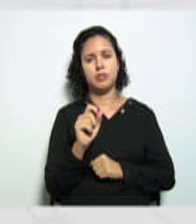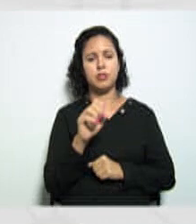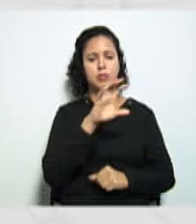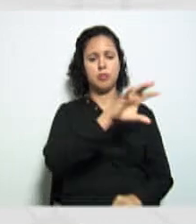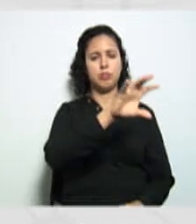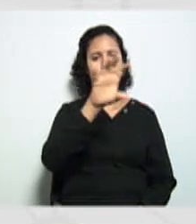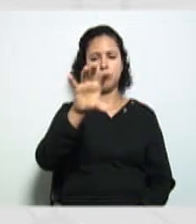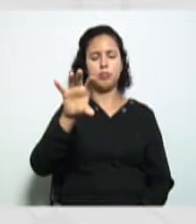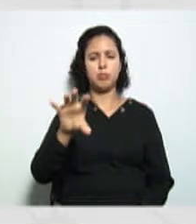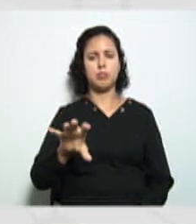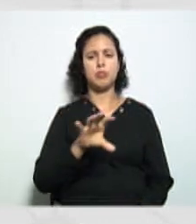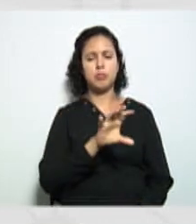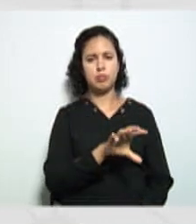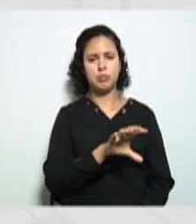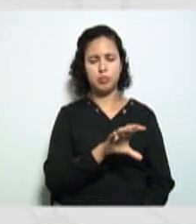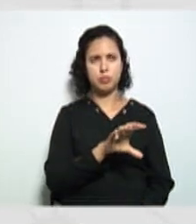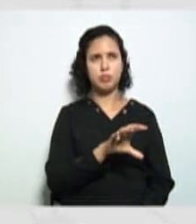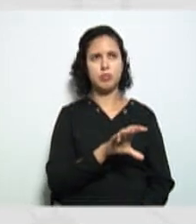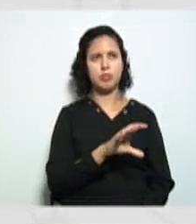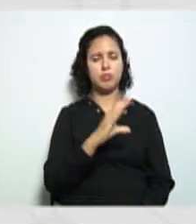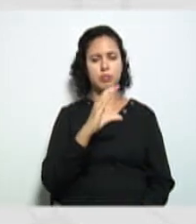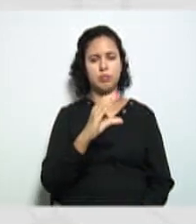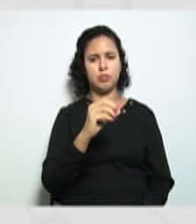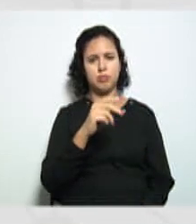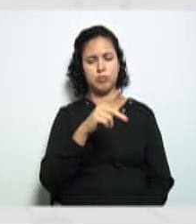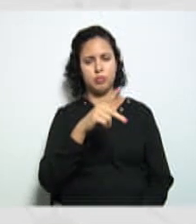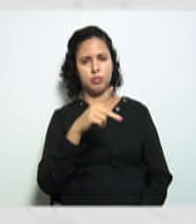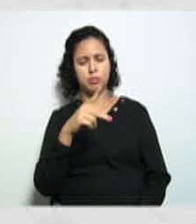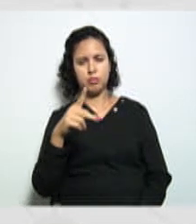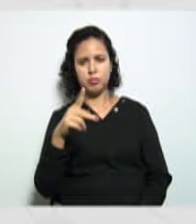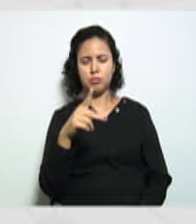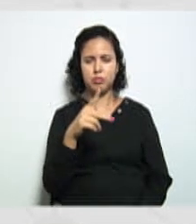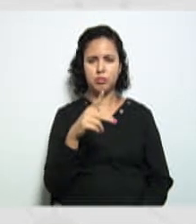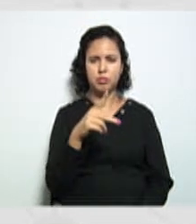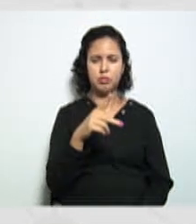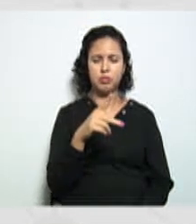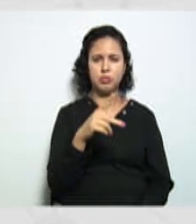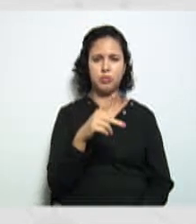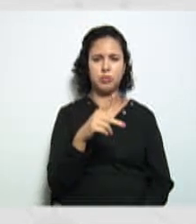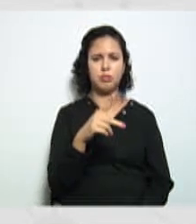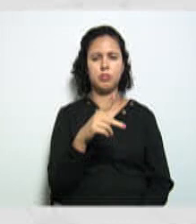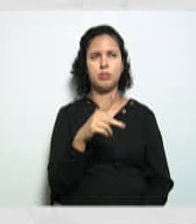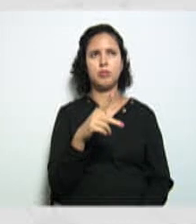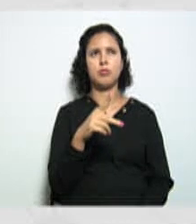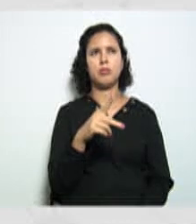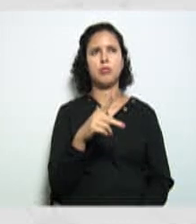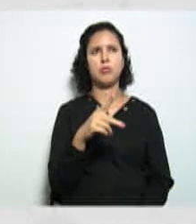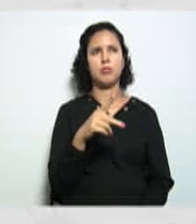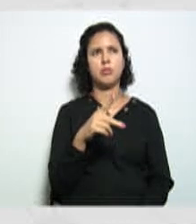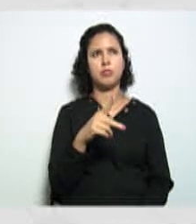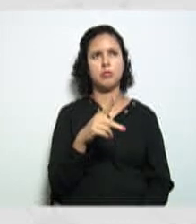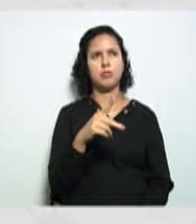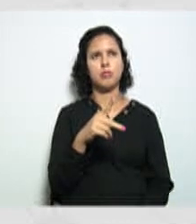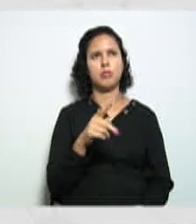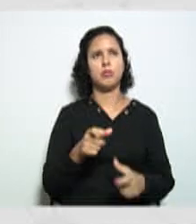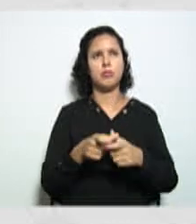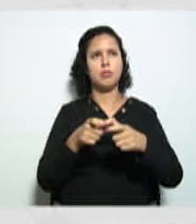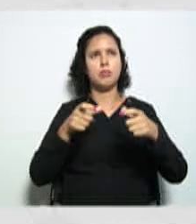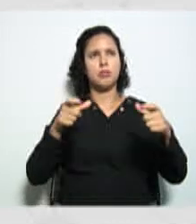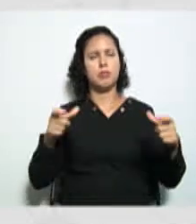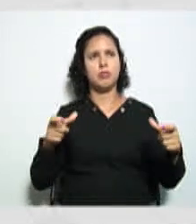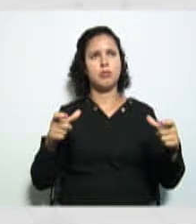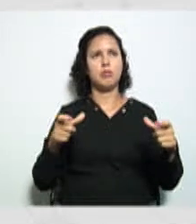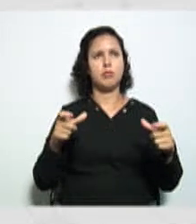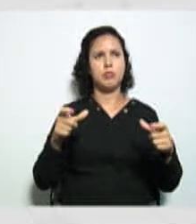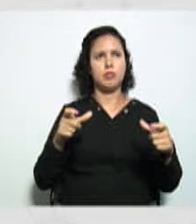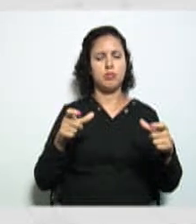ramos do cooperativismo, né? Quais são de os maior ramos? Atuação no estado de